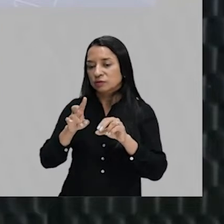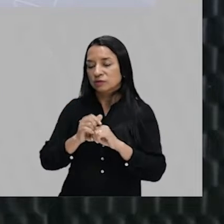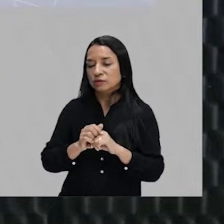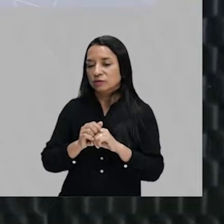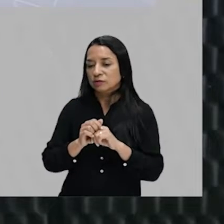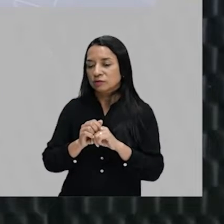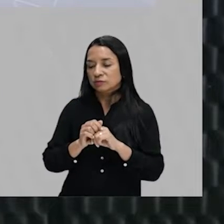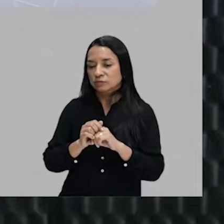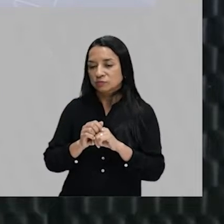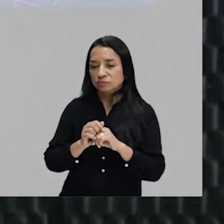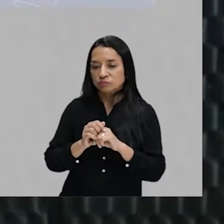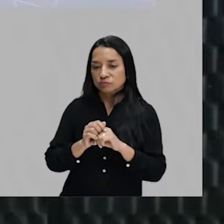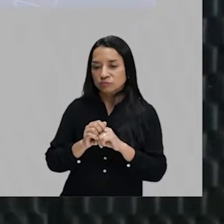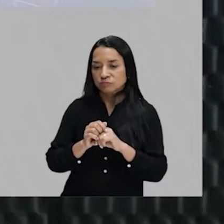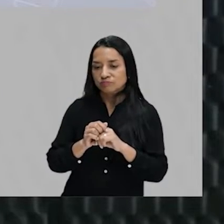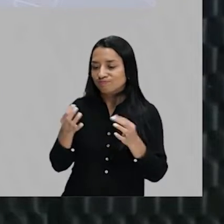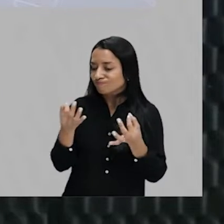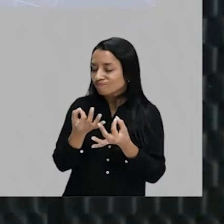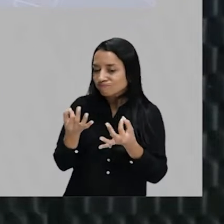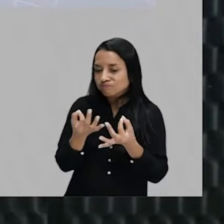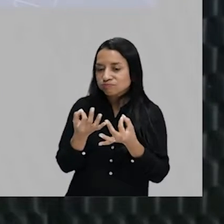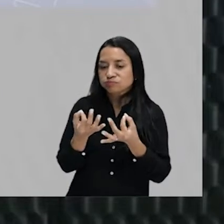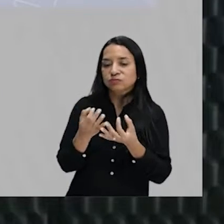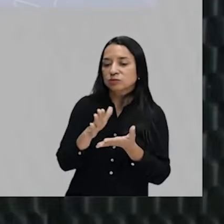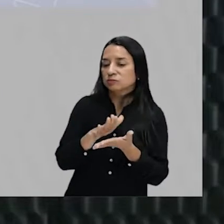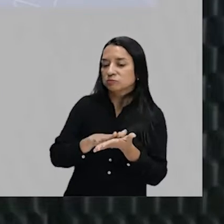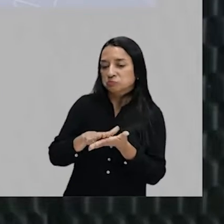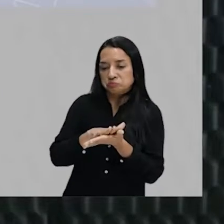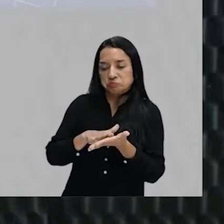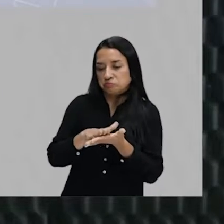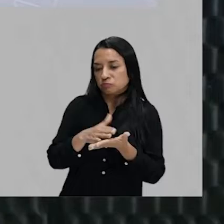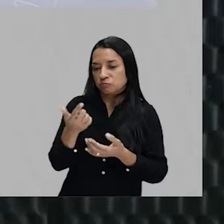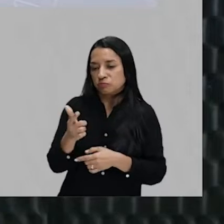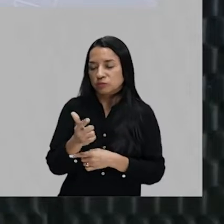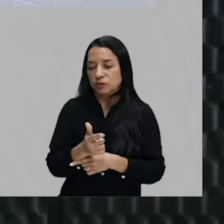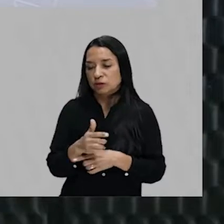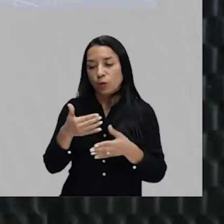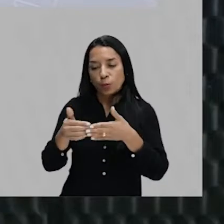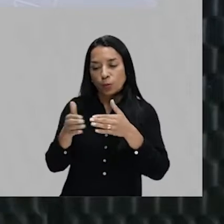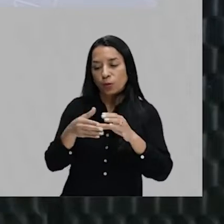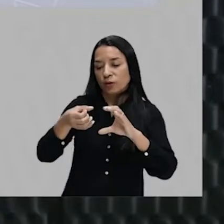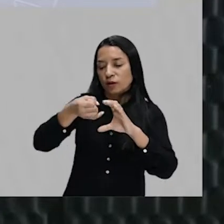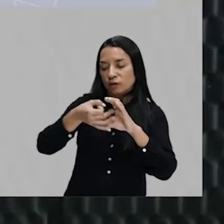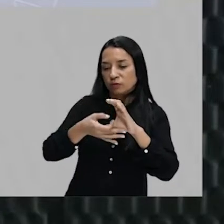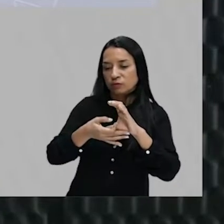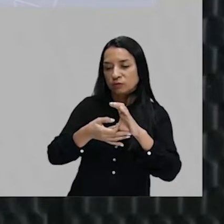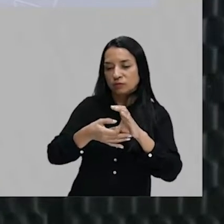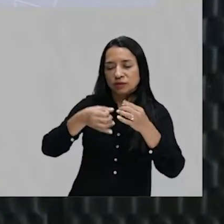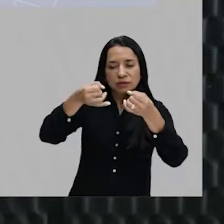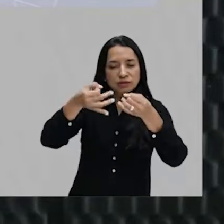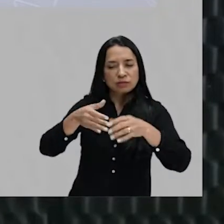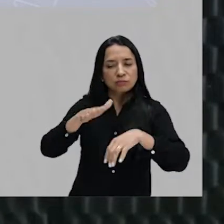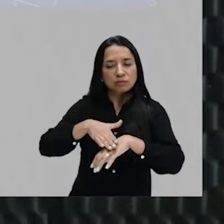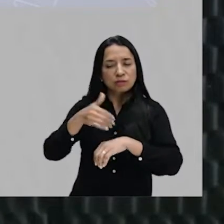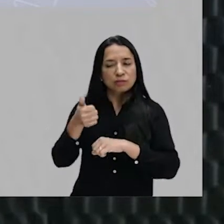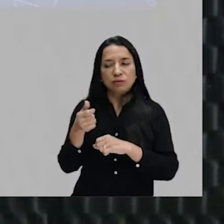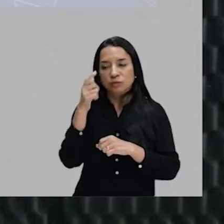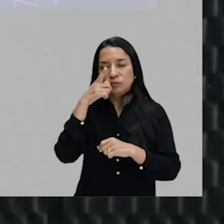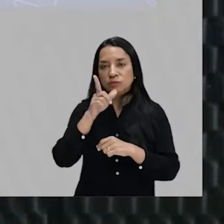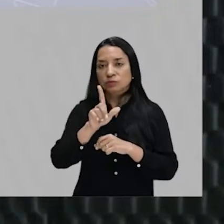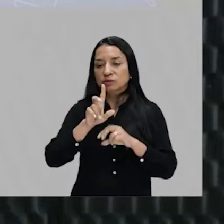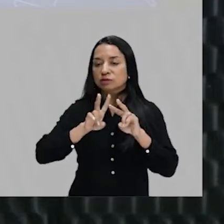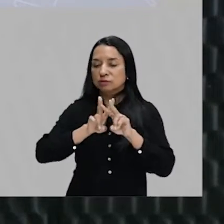vai estar presente em qualquer conjunto Renata me explica melhor porque ainda não consegui enxergar isso aqui